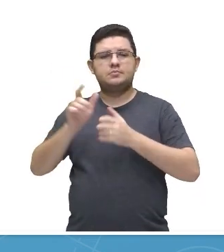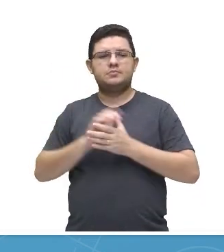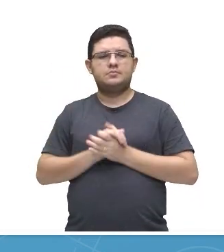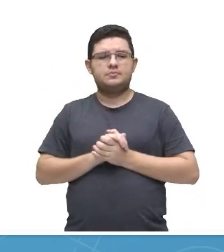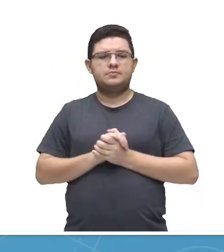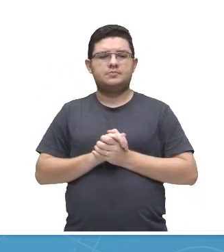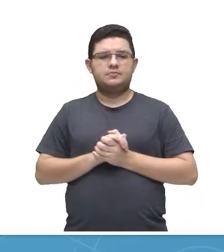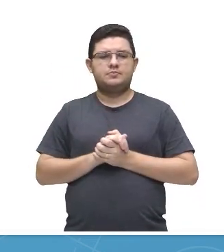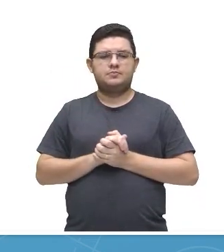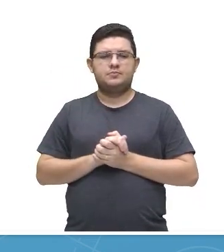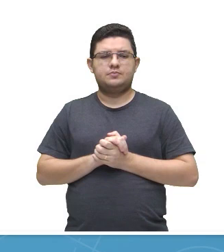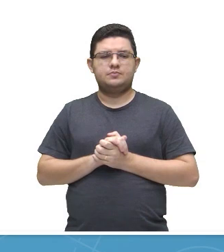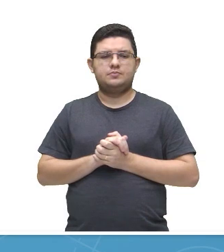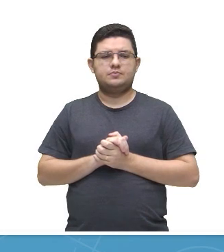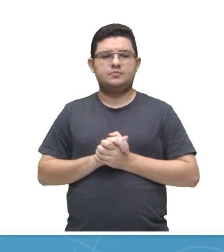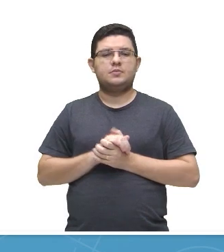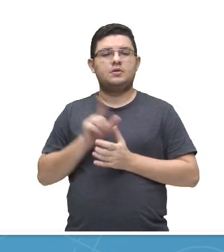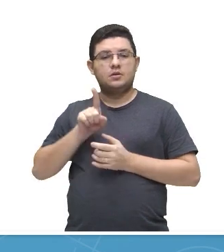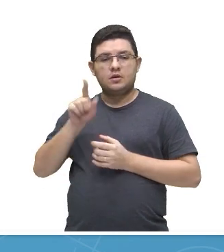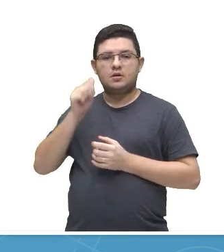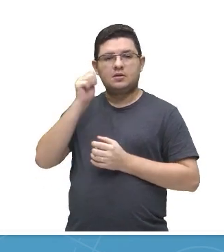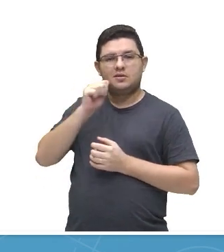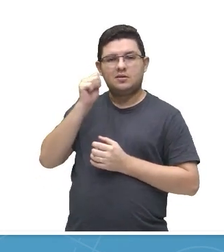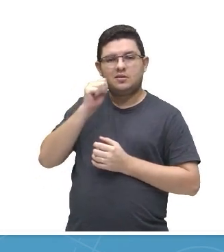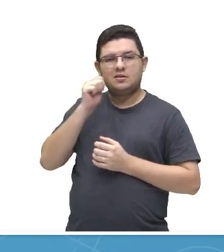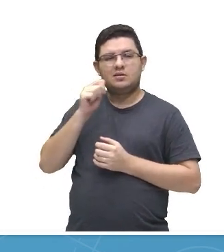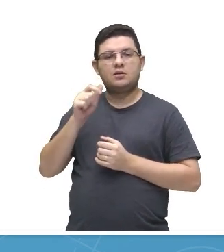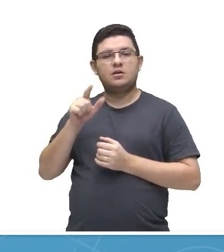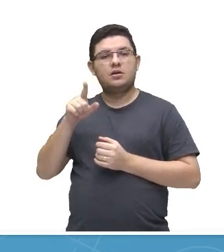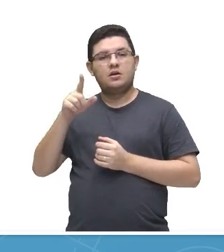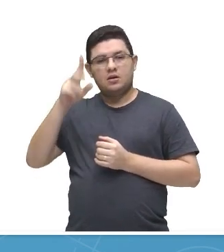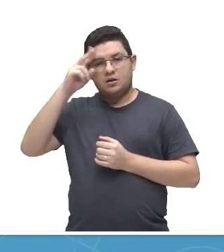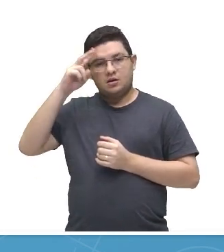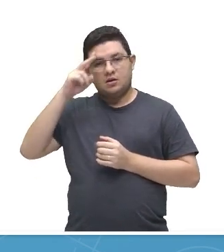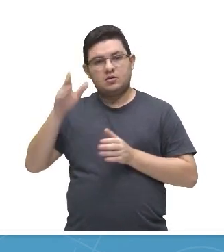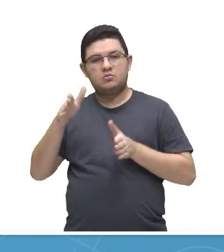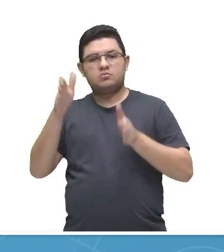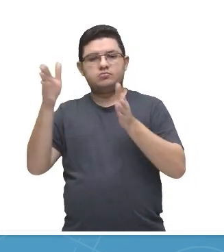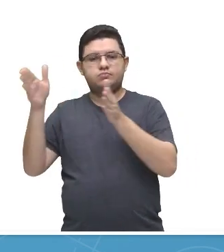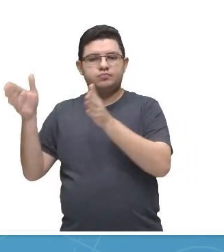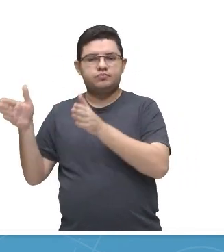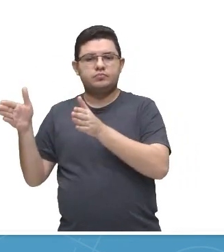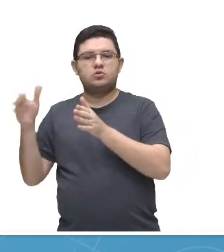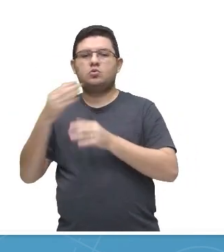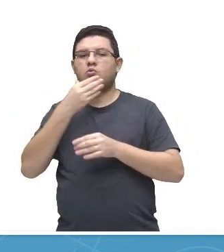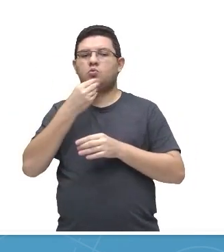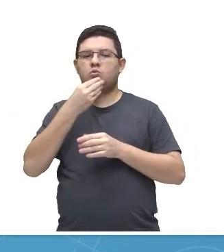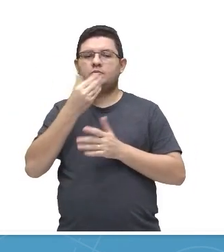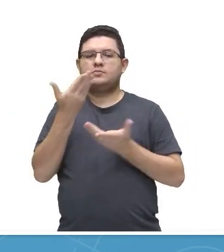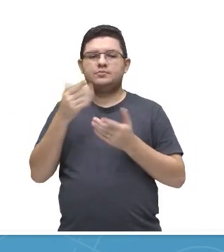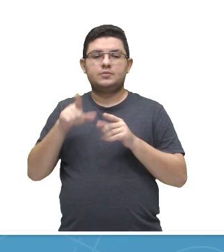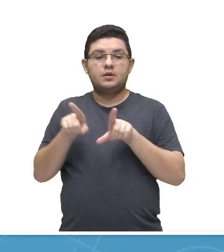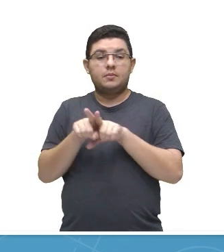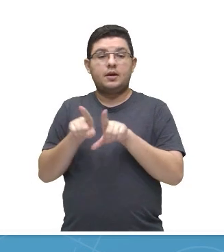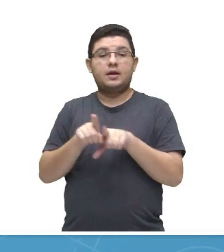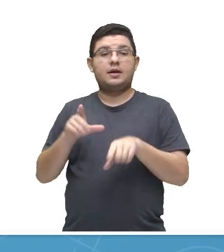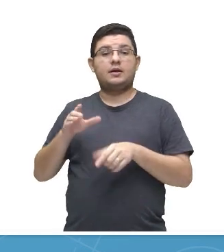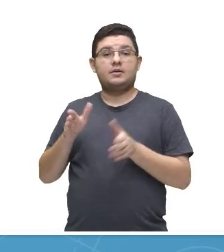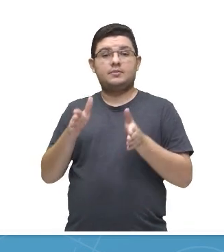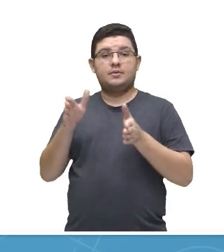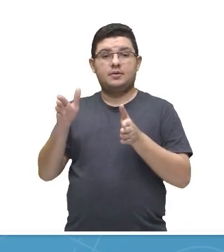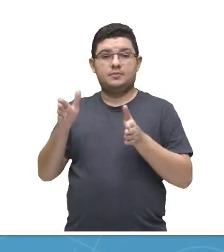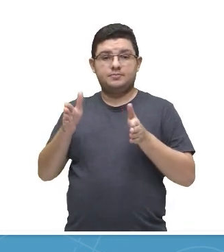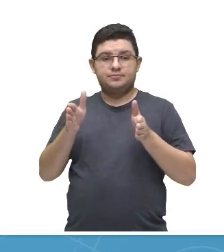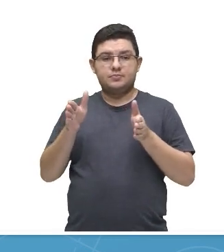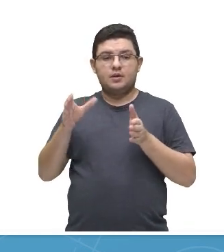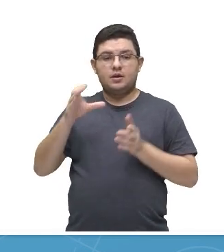assim como do homem vai designar, né, o ser humano da espécie masculina. E criança, ó, outro substantivo que